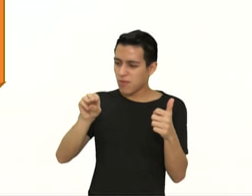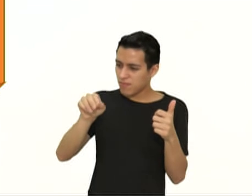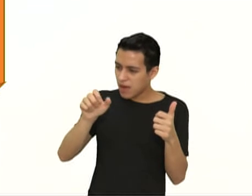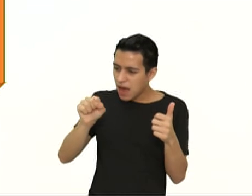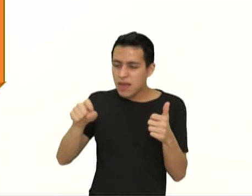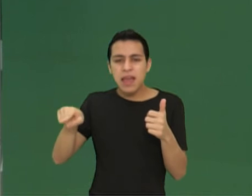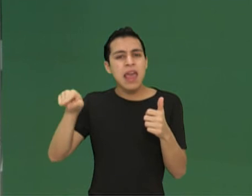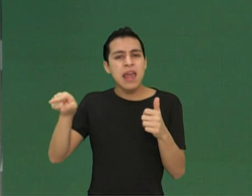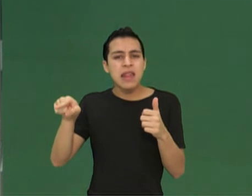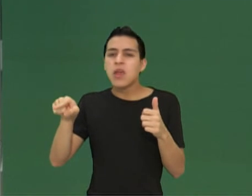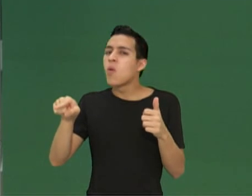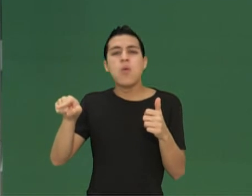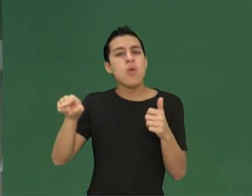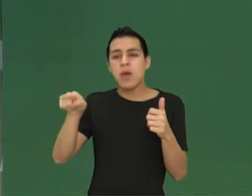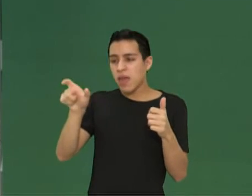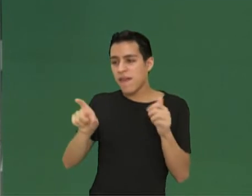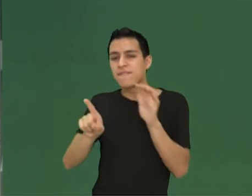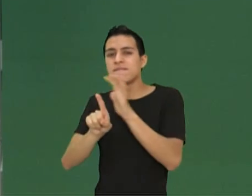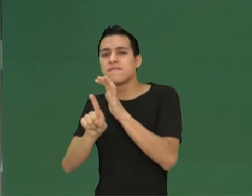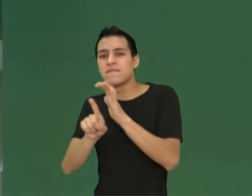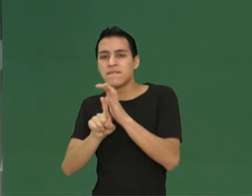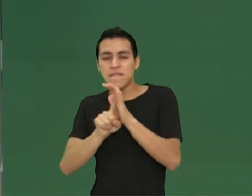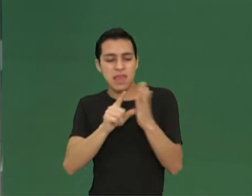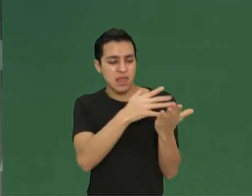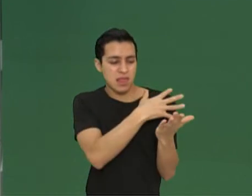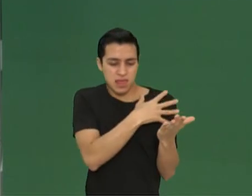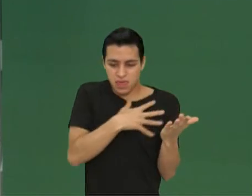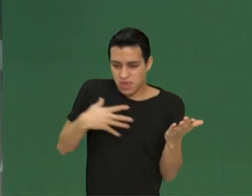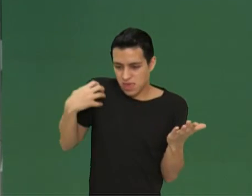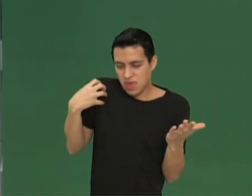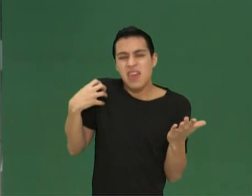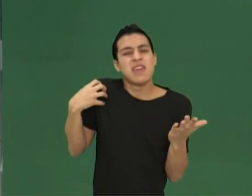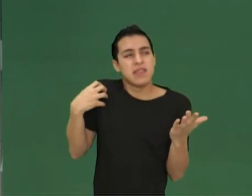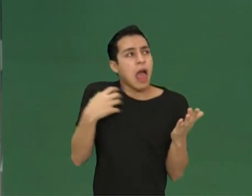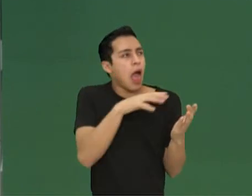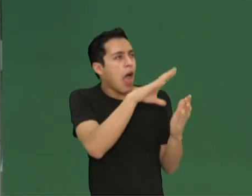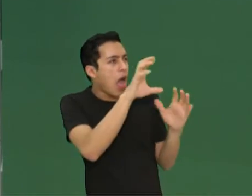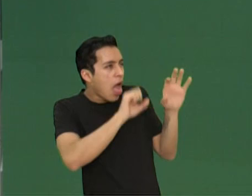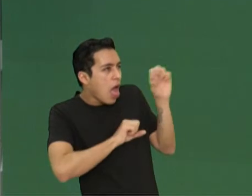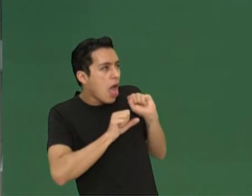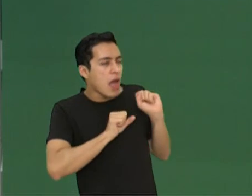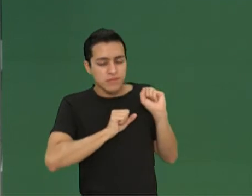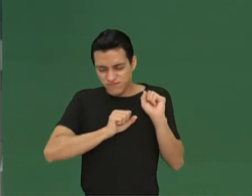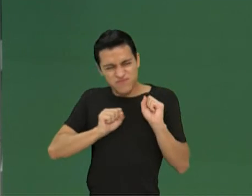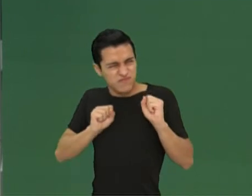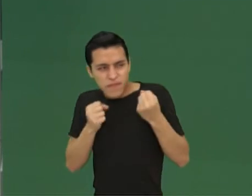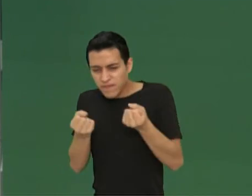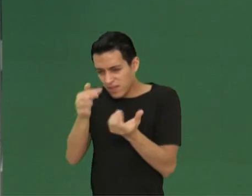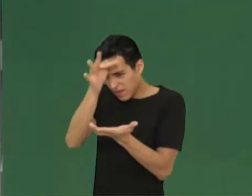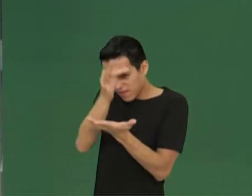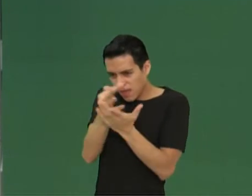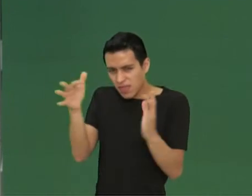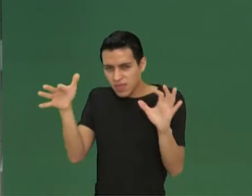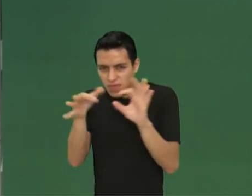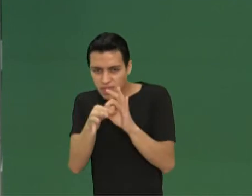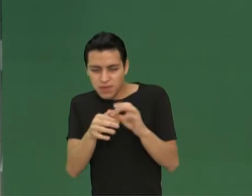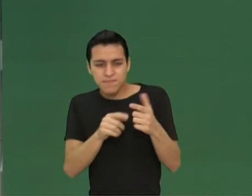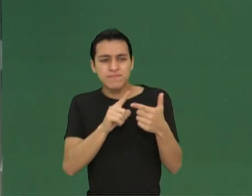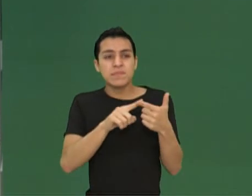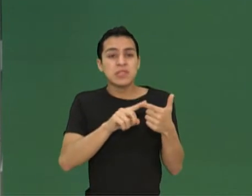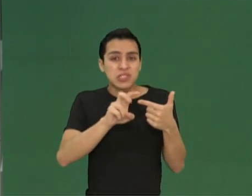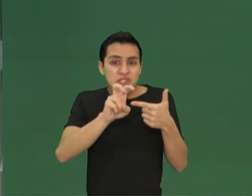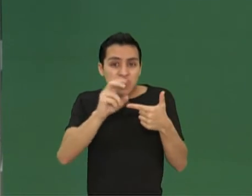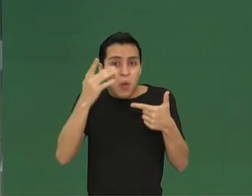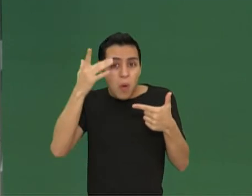Aristóteles para, né, cristianizar o pensamento aristotélico, usar Aristóteles para defender os dogmas da fé cristã. As 5 provas